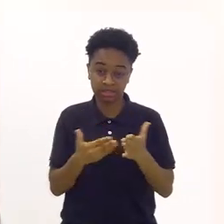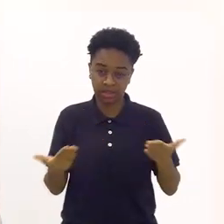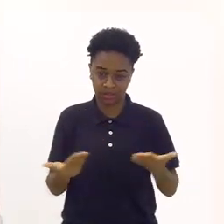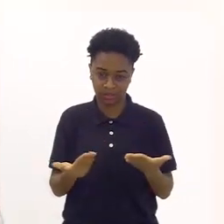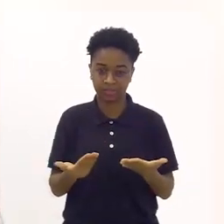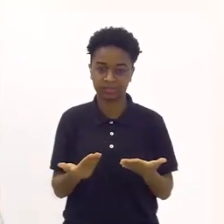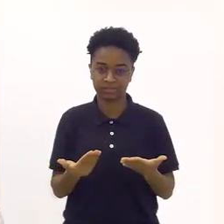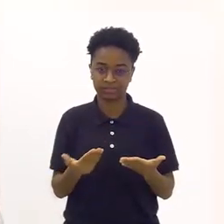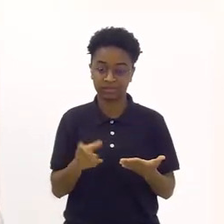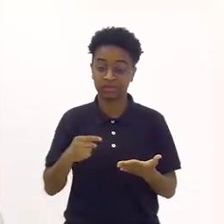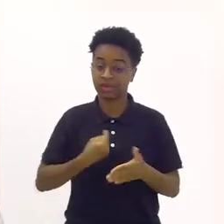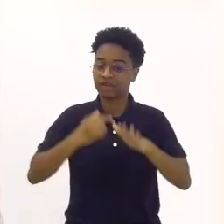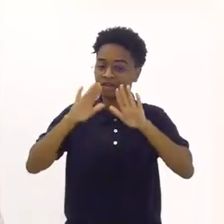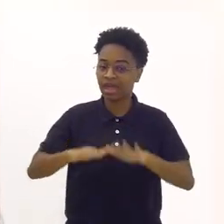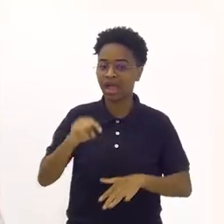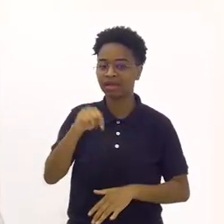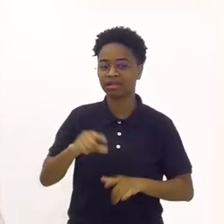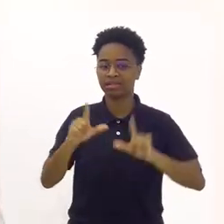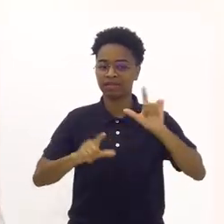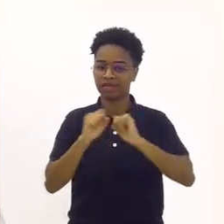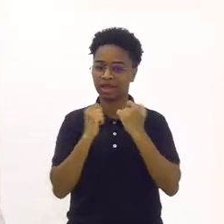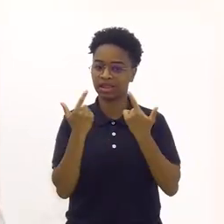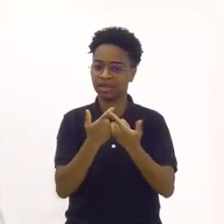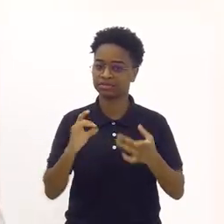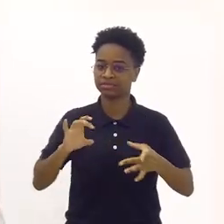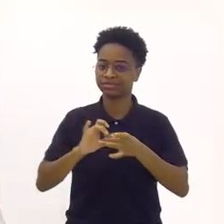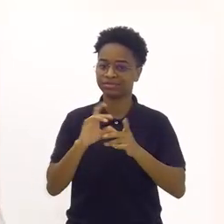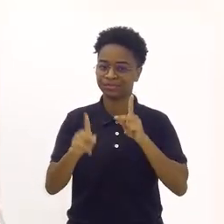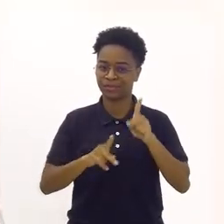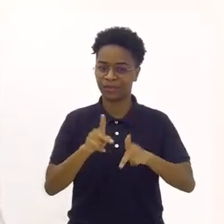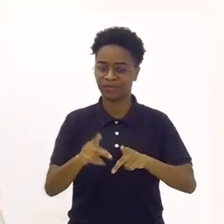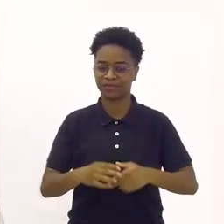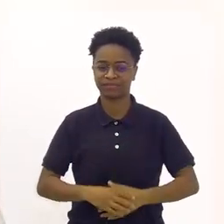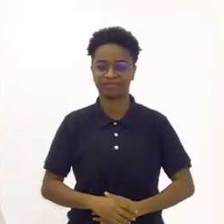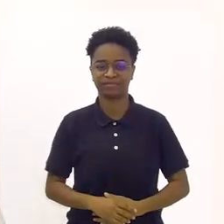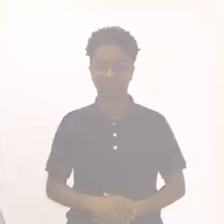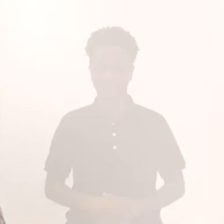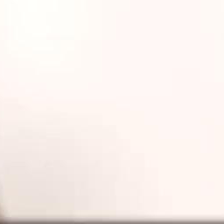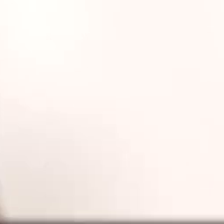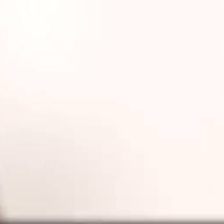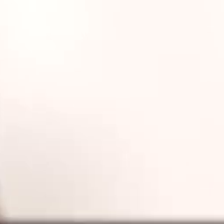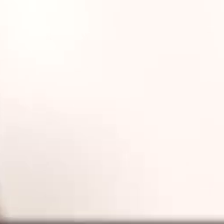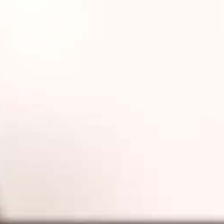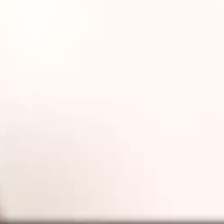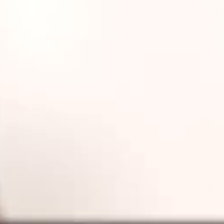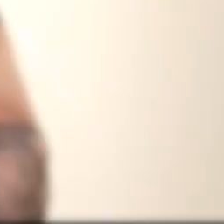conosco até agora, aqui na TV Alerj, o canal do povo.